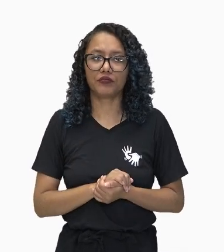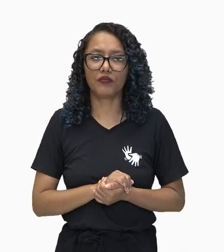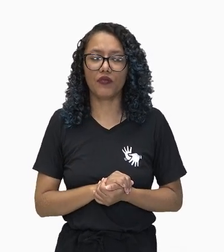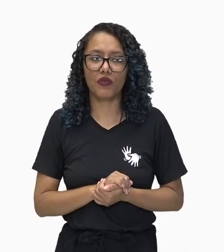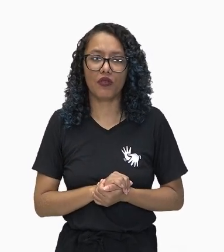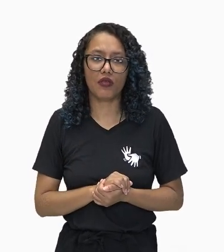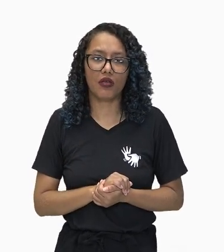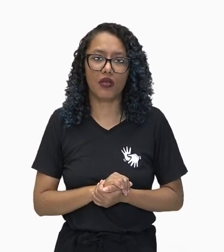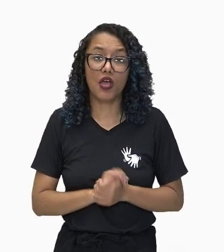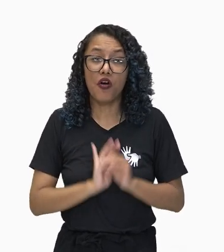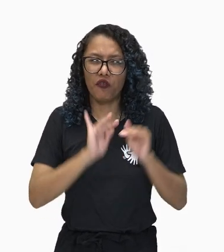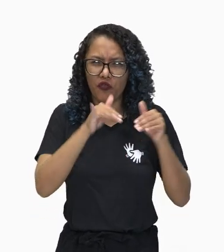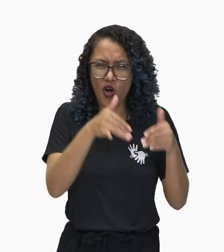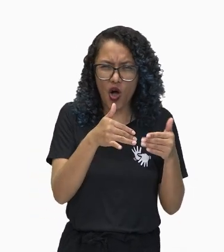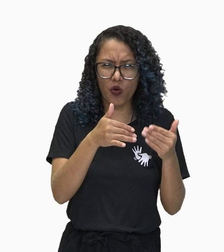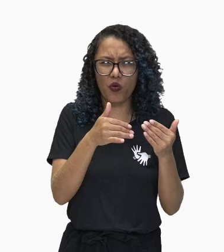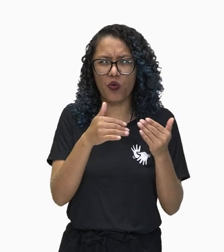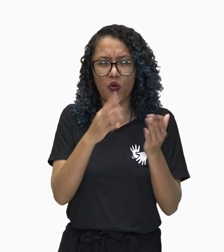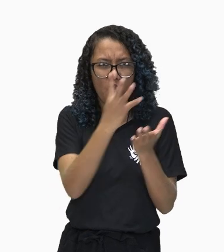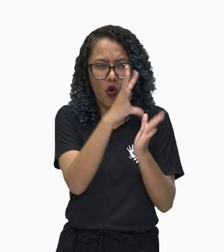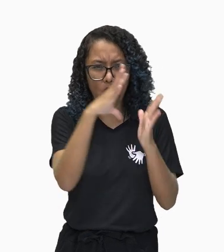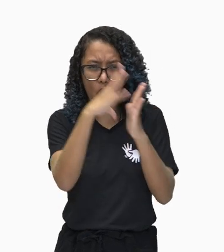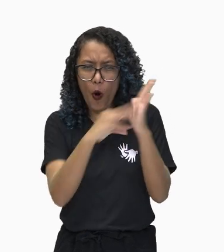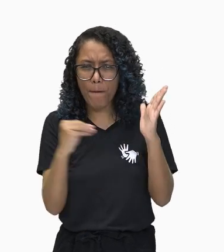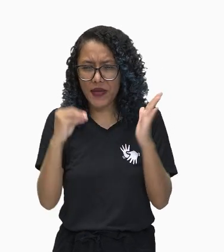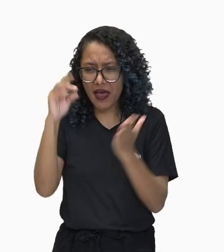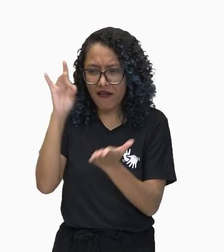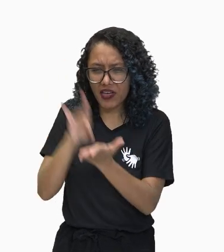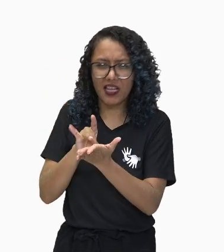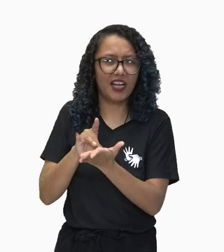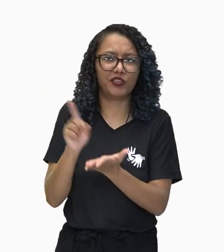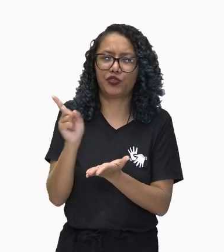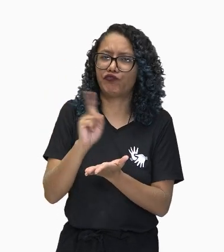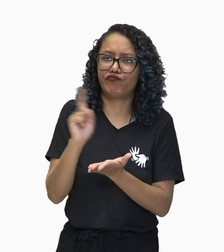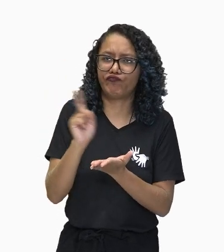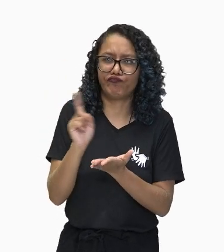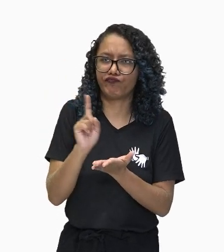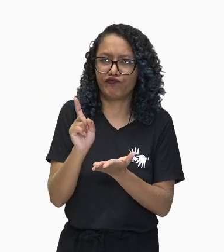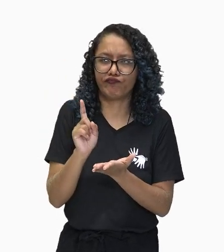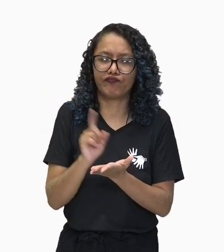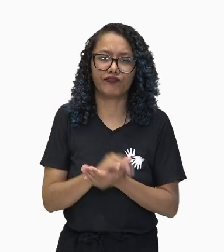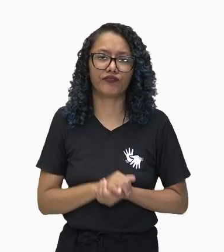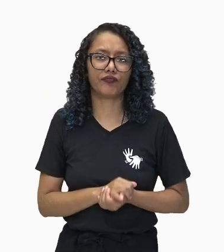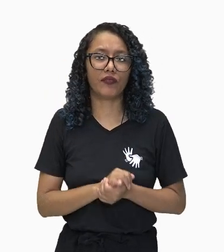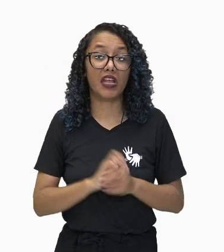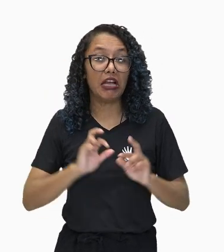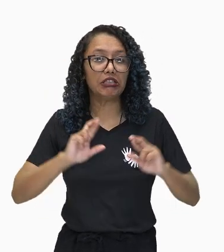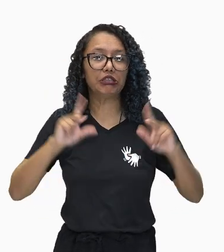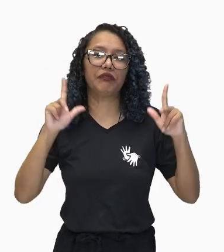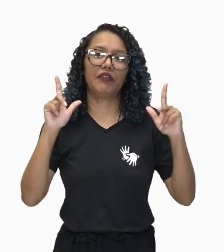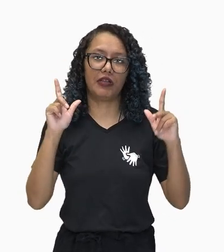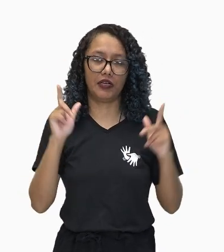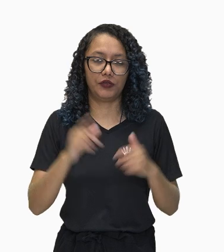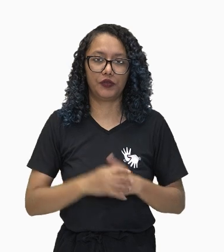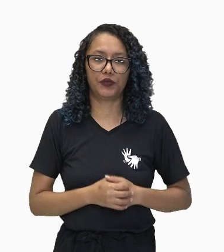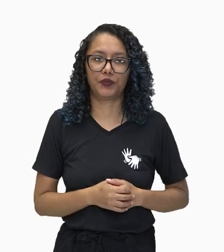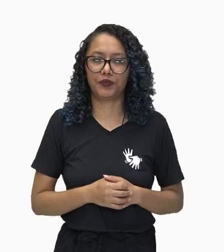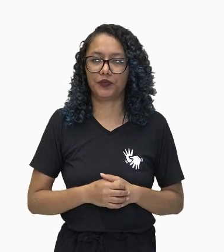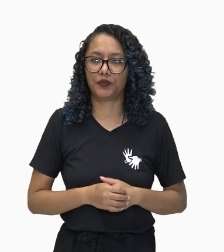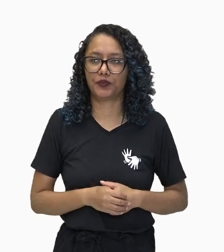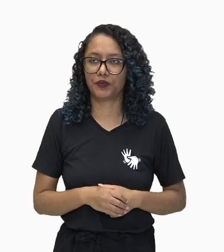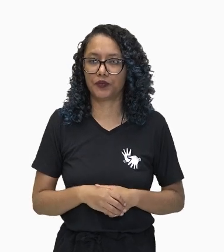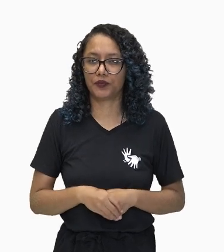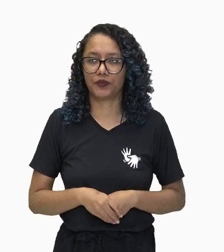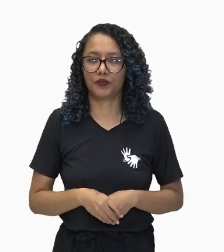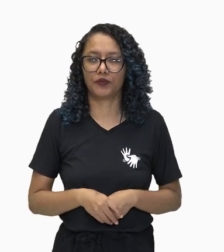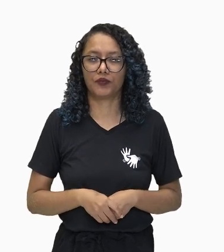de realidade. Aí o cubista ele se desprende um pouco da retratação da realidade. Portanto, o cubismo tem como